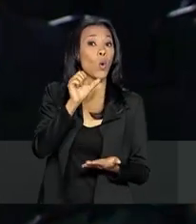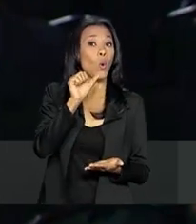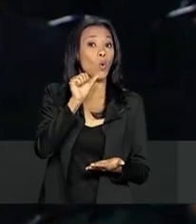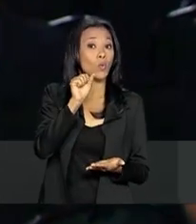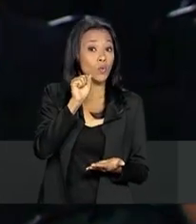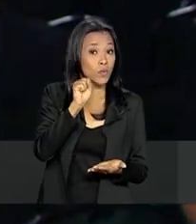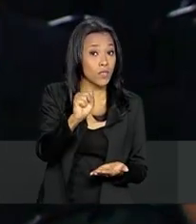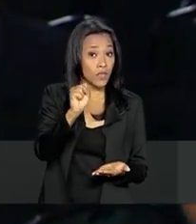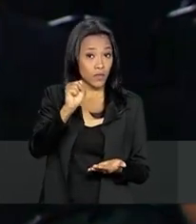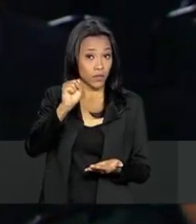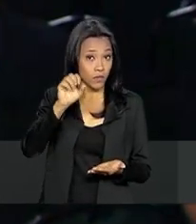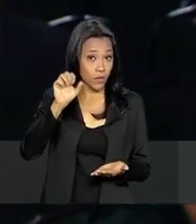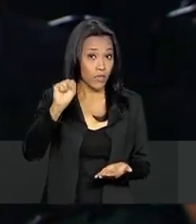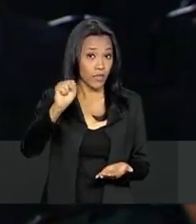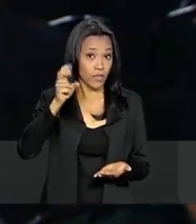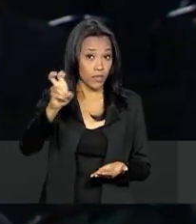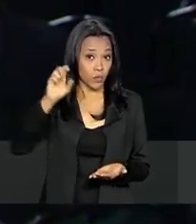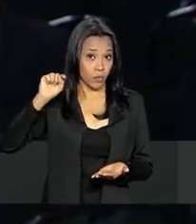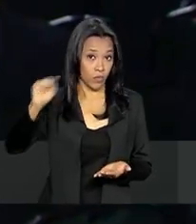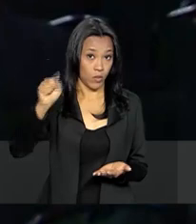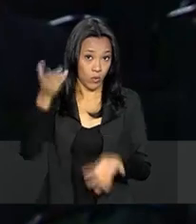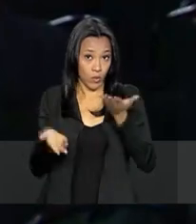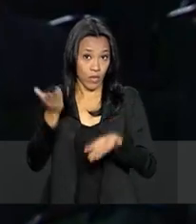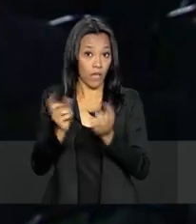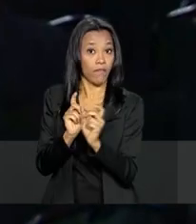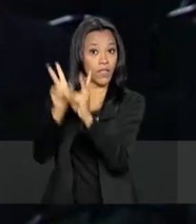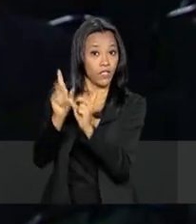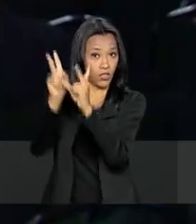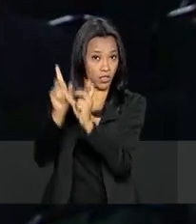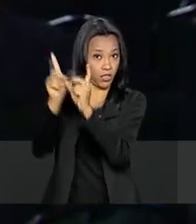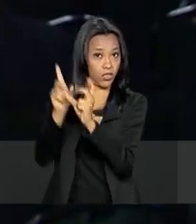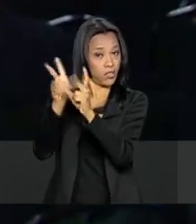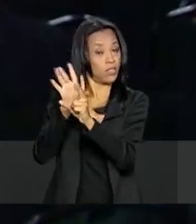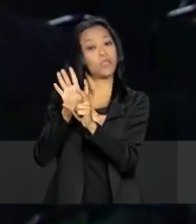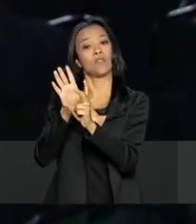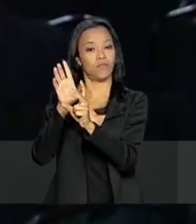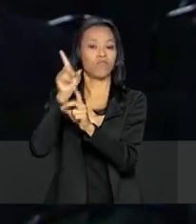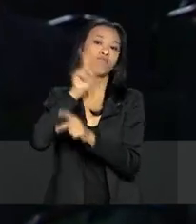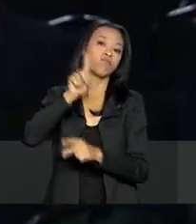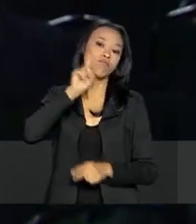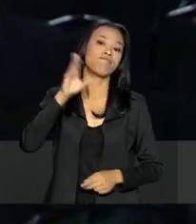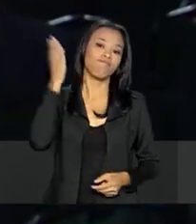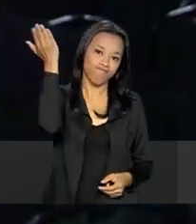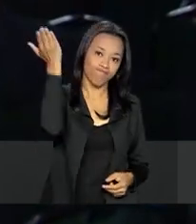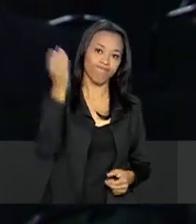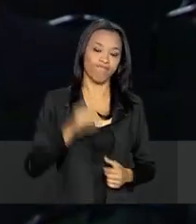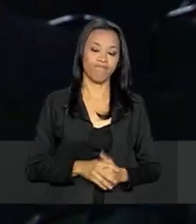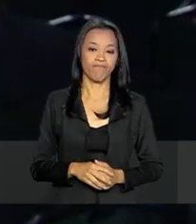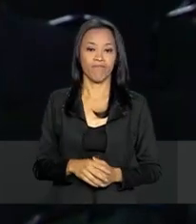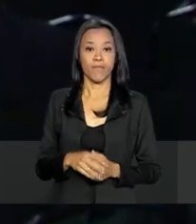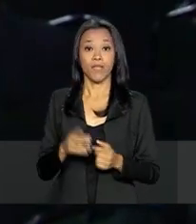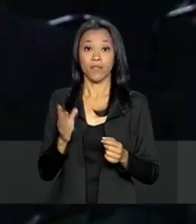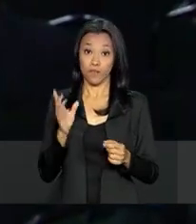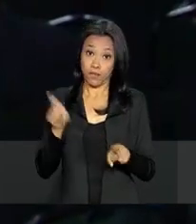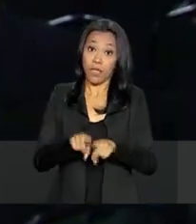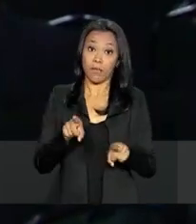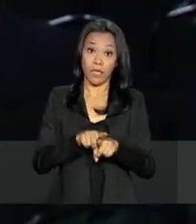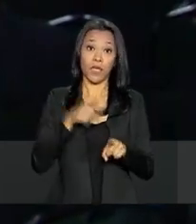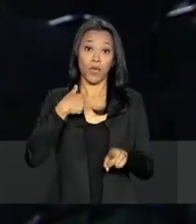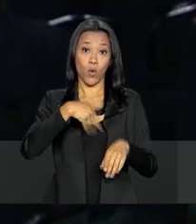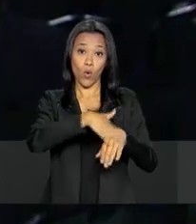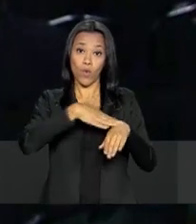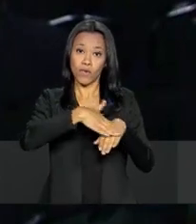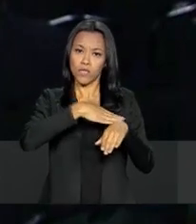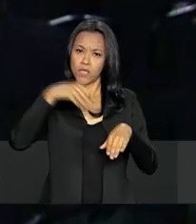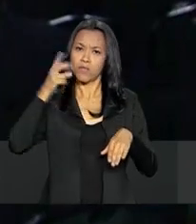mil toneladas exportadas, vendidas para os Estados Unidos. Eu inclusive conversei sobre